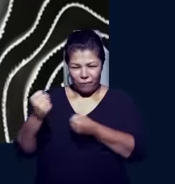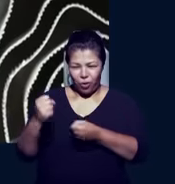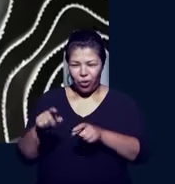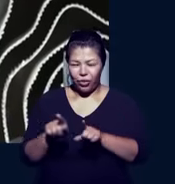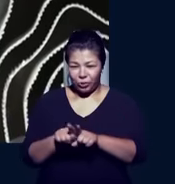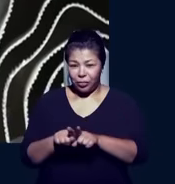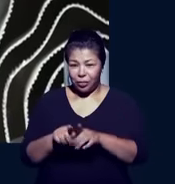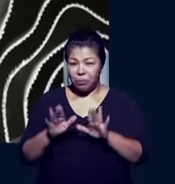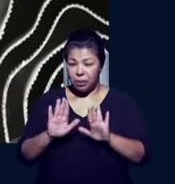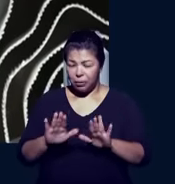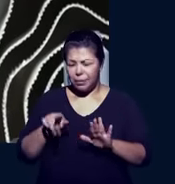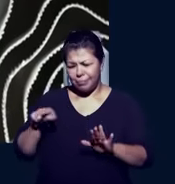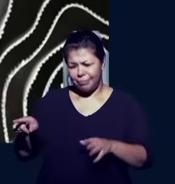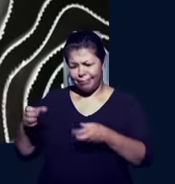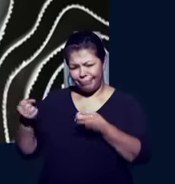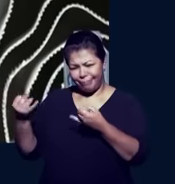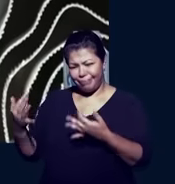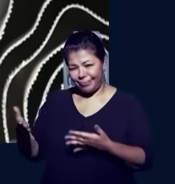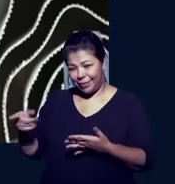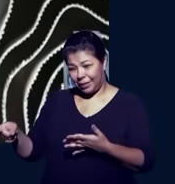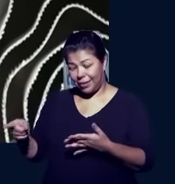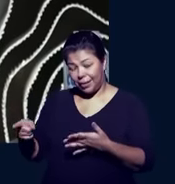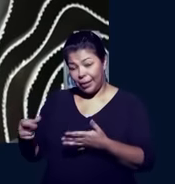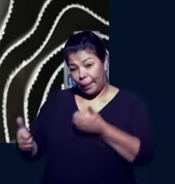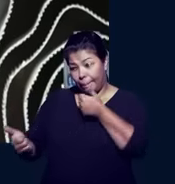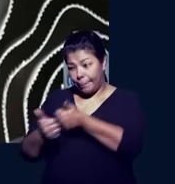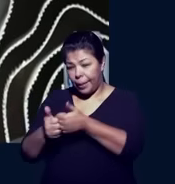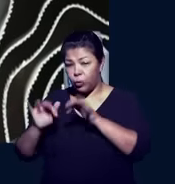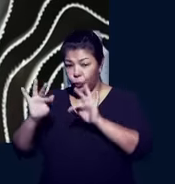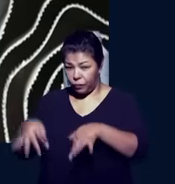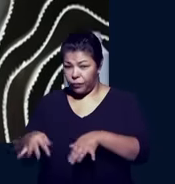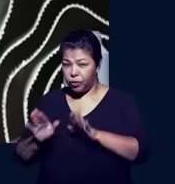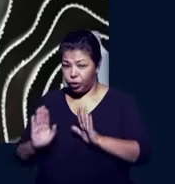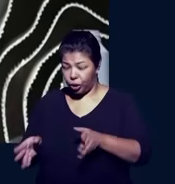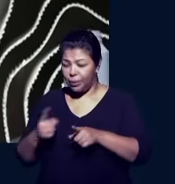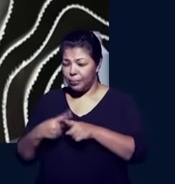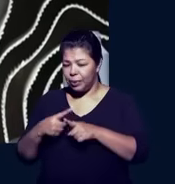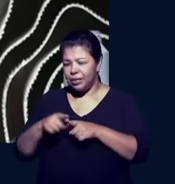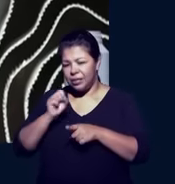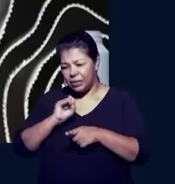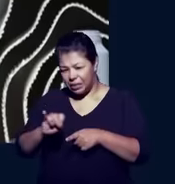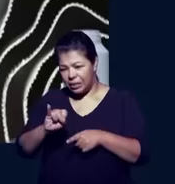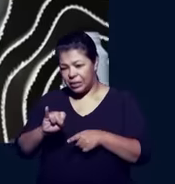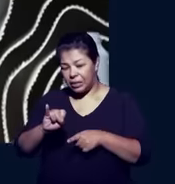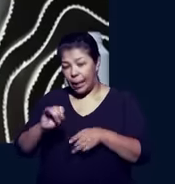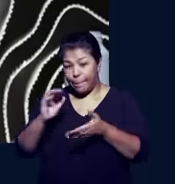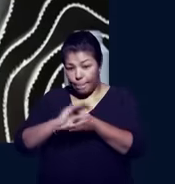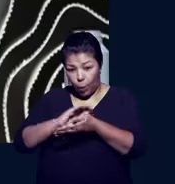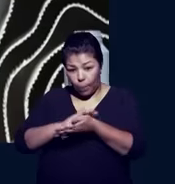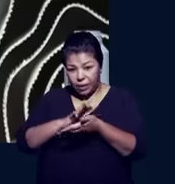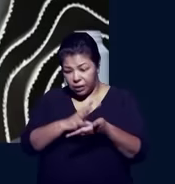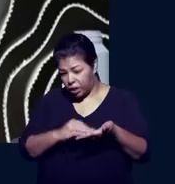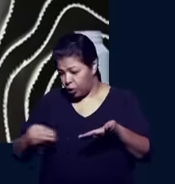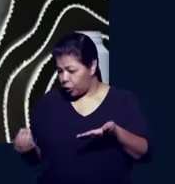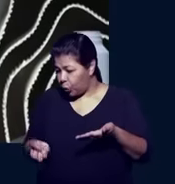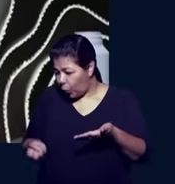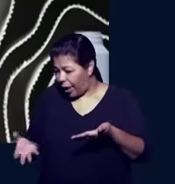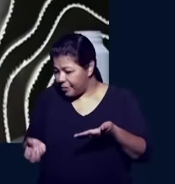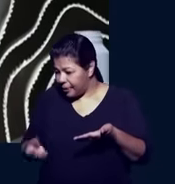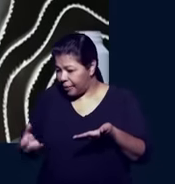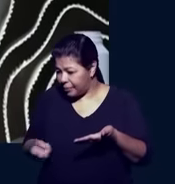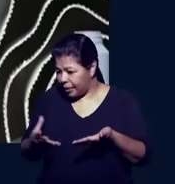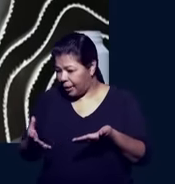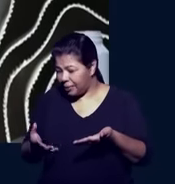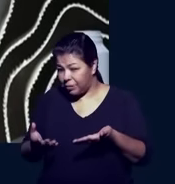leg da política monetária ele tá perto do fim porque se de fato ele já foi gasto ele tá muito próximo do fim e aí quando a gente olha a